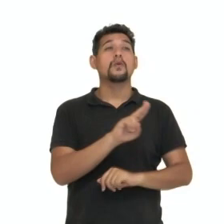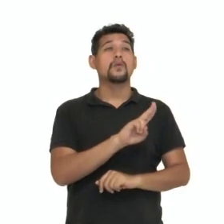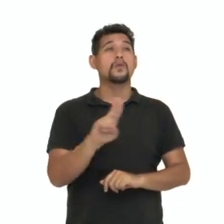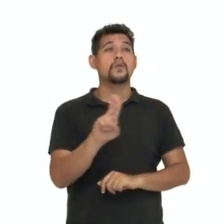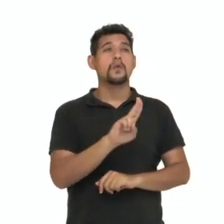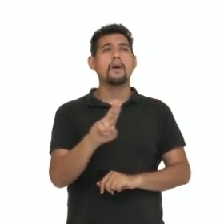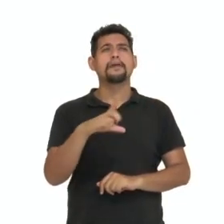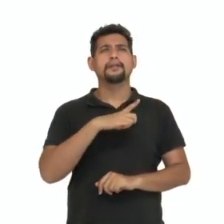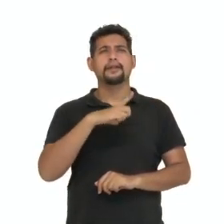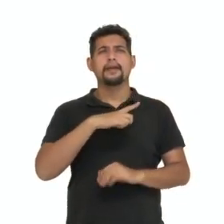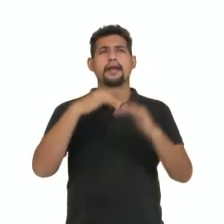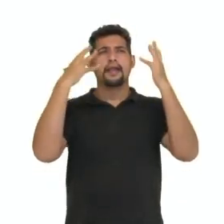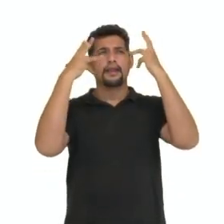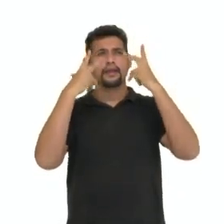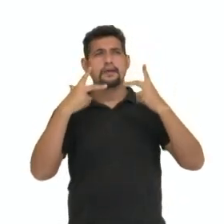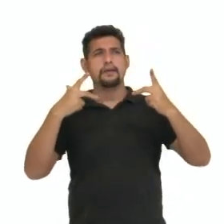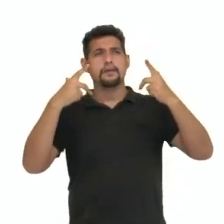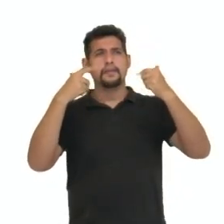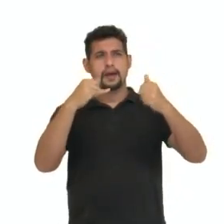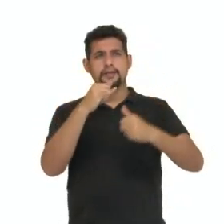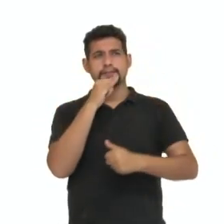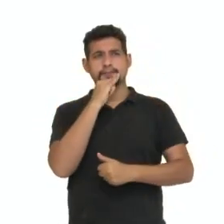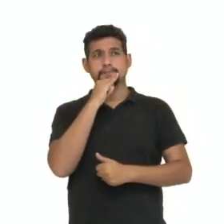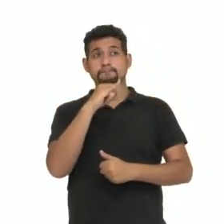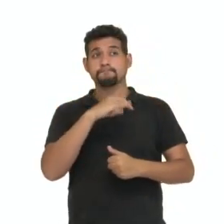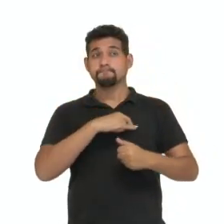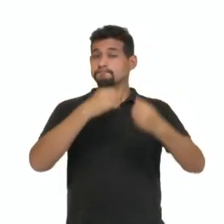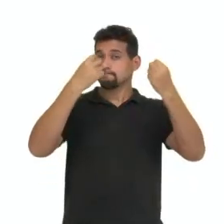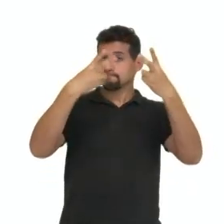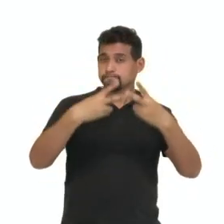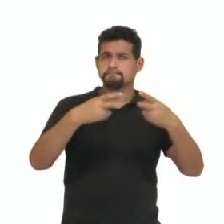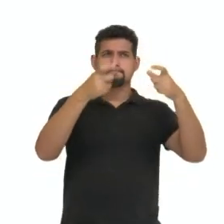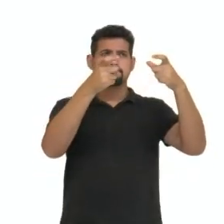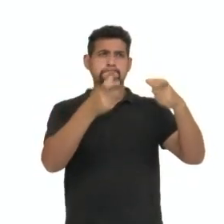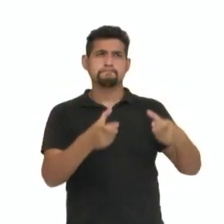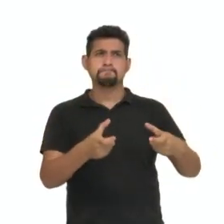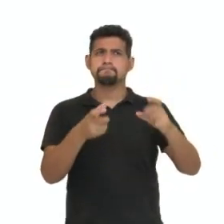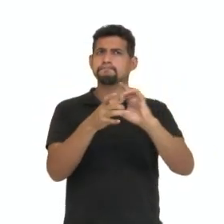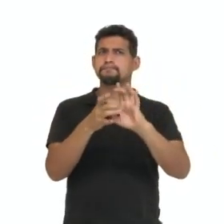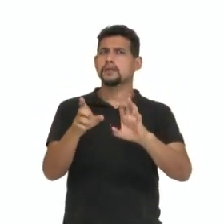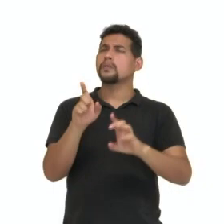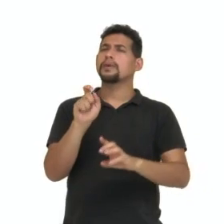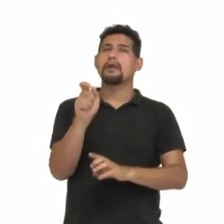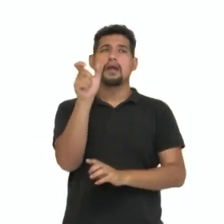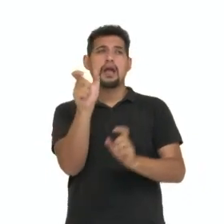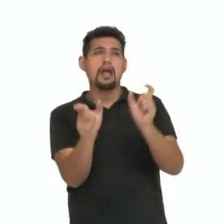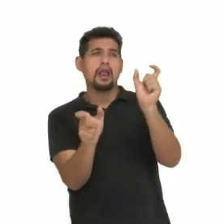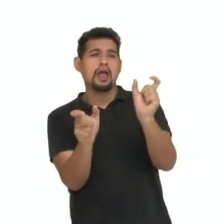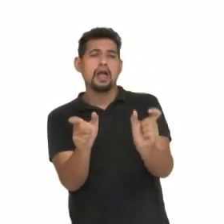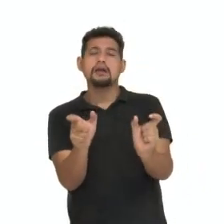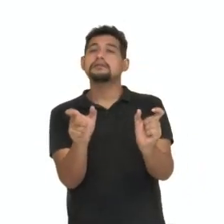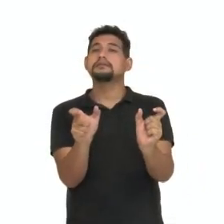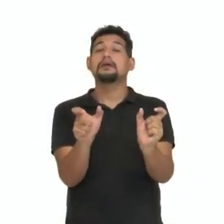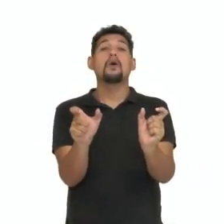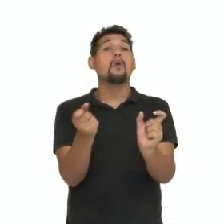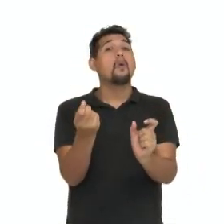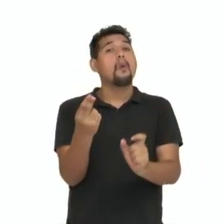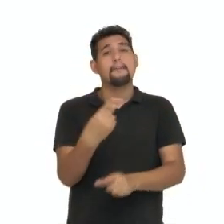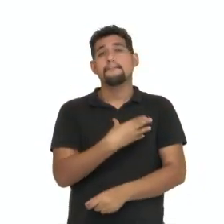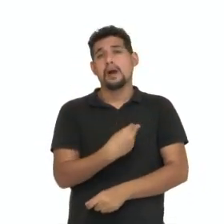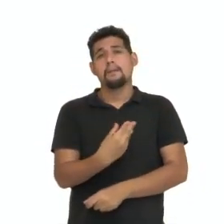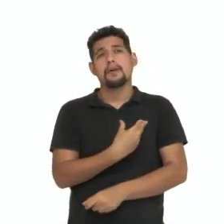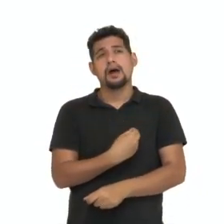a equidna, né? É um grupo de animais da ordem monotremata que vai pertencer à subclasse prototéria ou mamália,